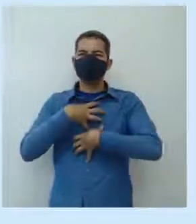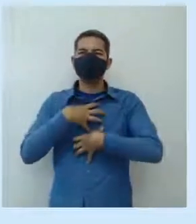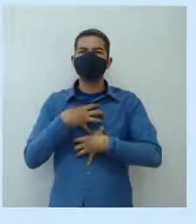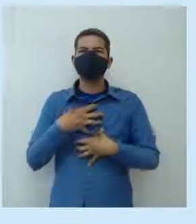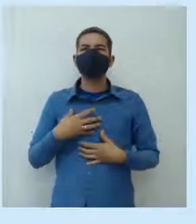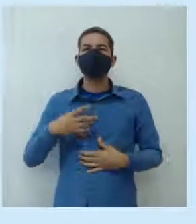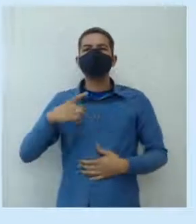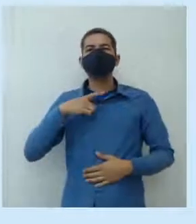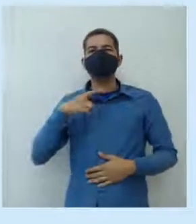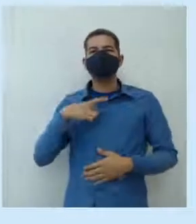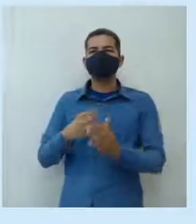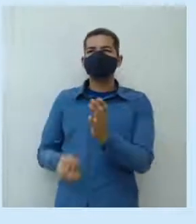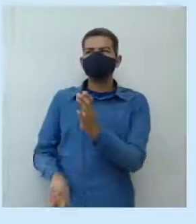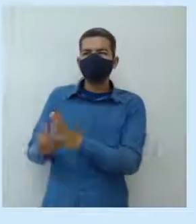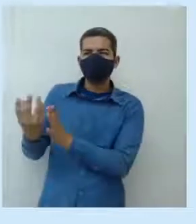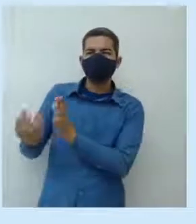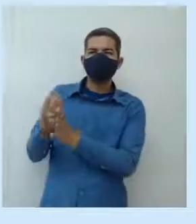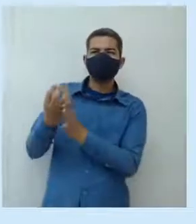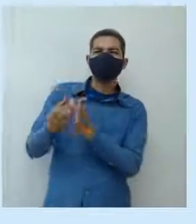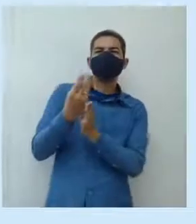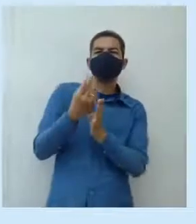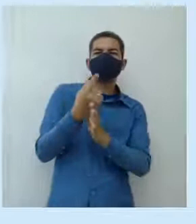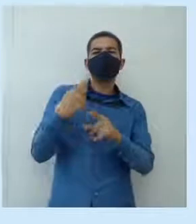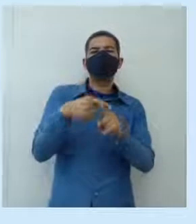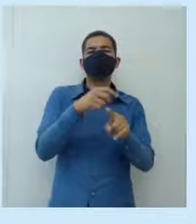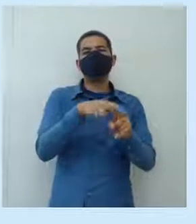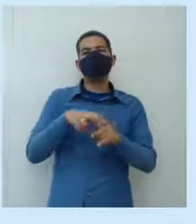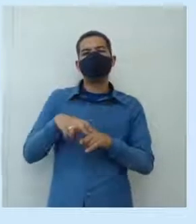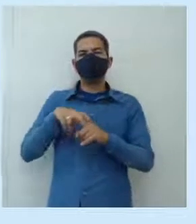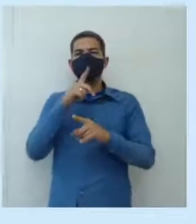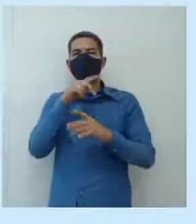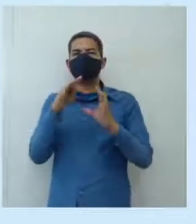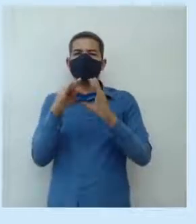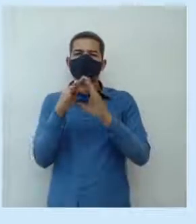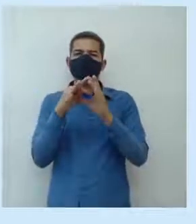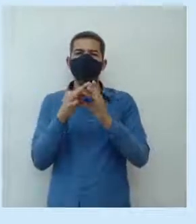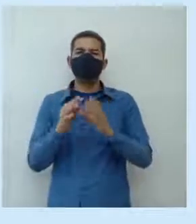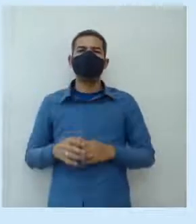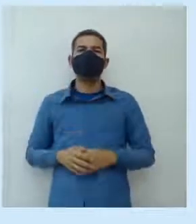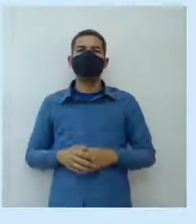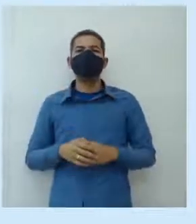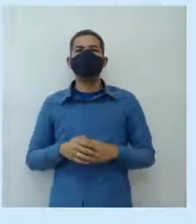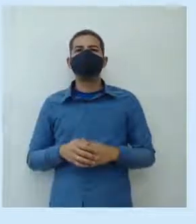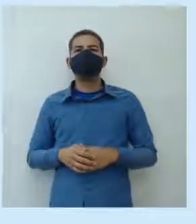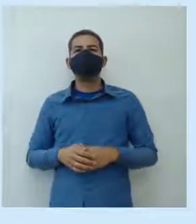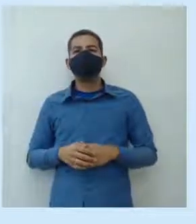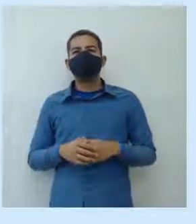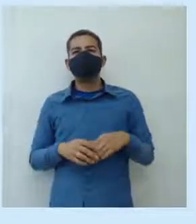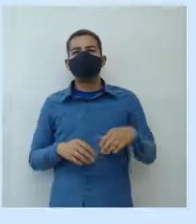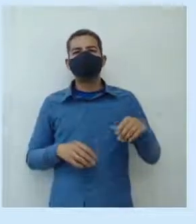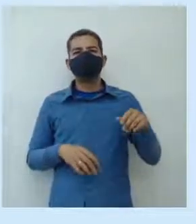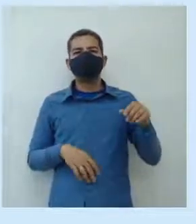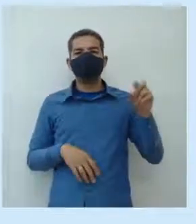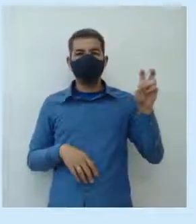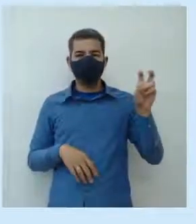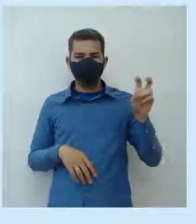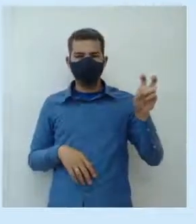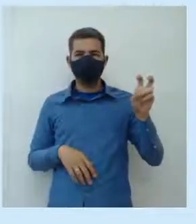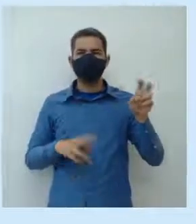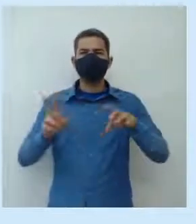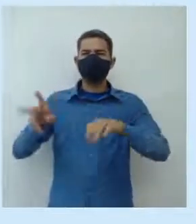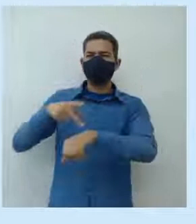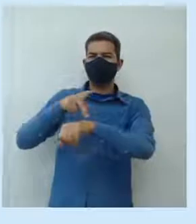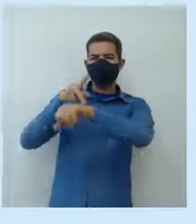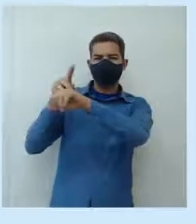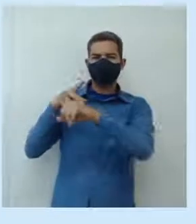vai existir aí superpestes surgindo através dessa composição de alimento. Os países que adotam a produção dos transgênicos, eles podem